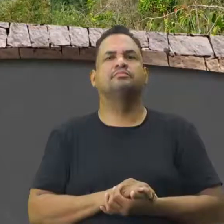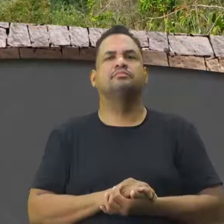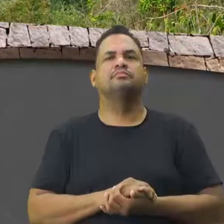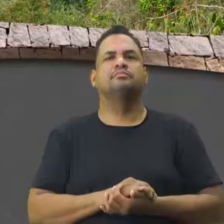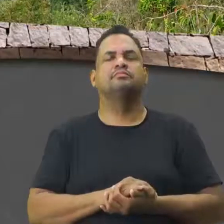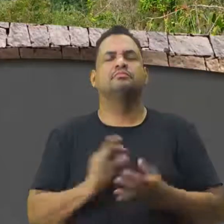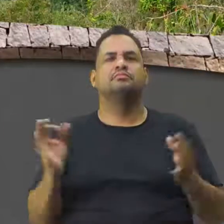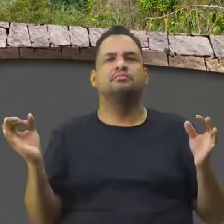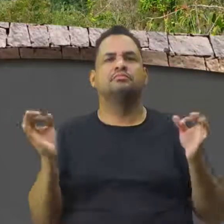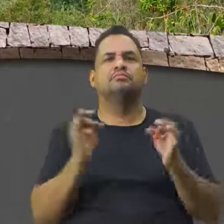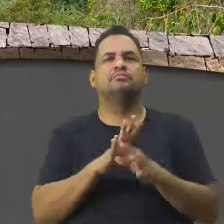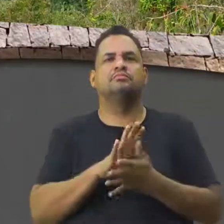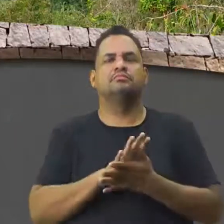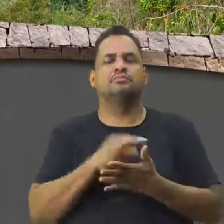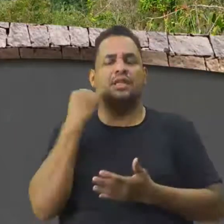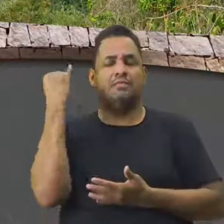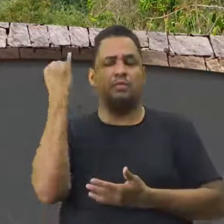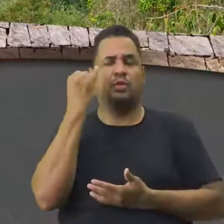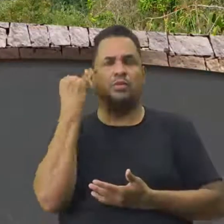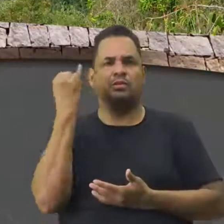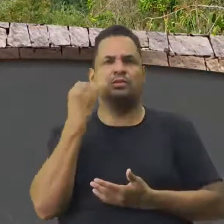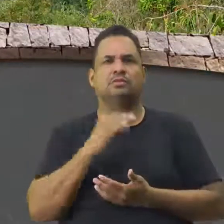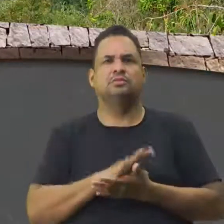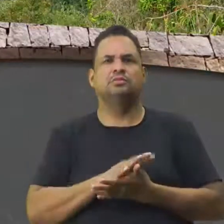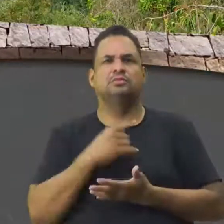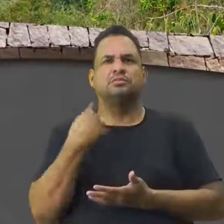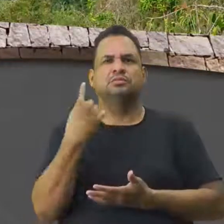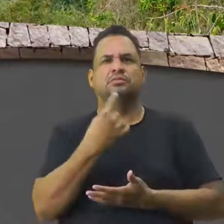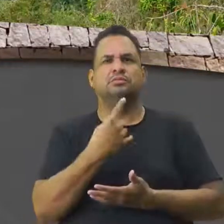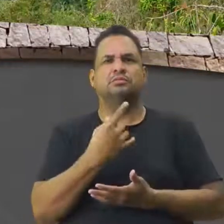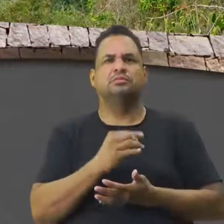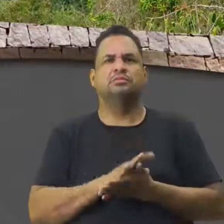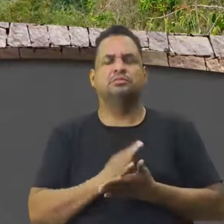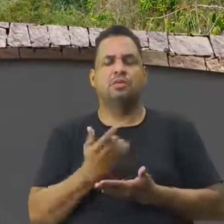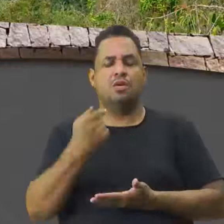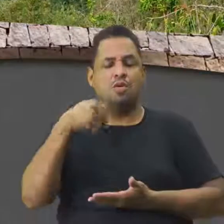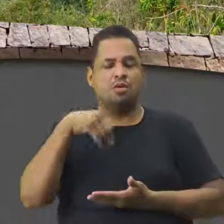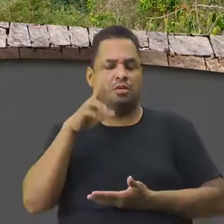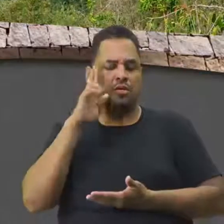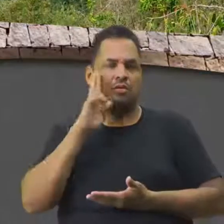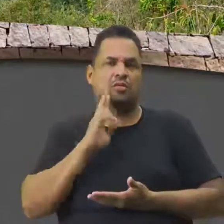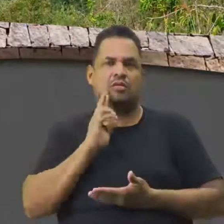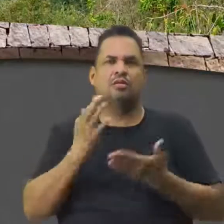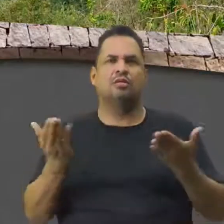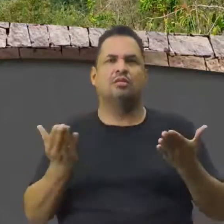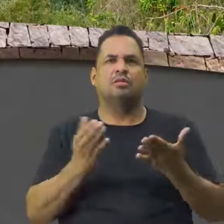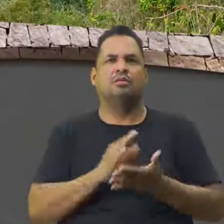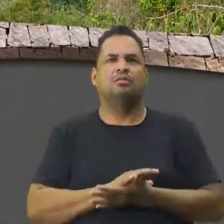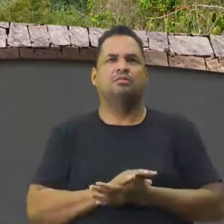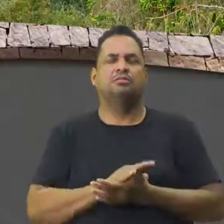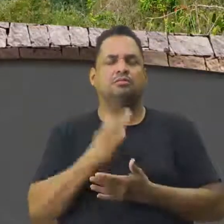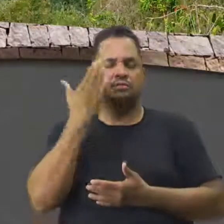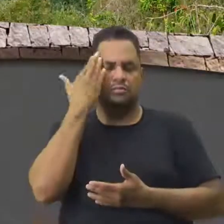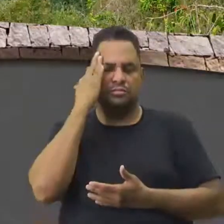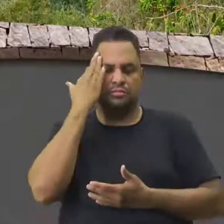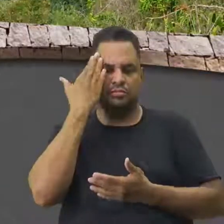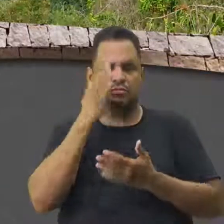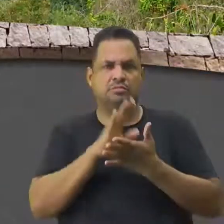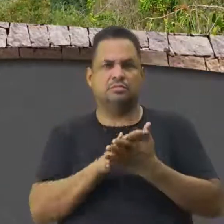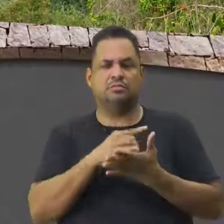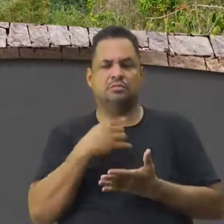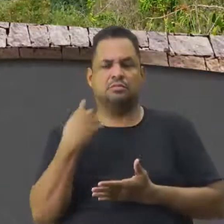Portanto, é muito importante nós que estamos em Rondônia entender que a